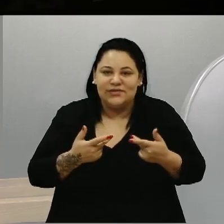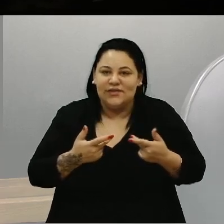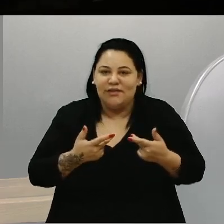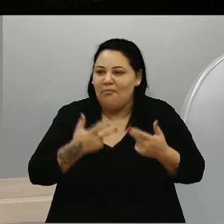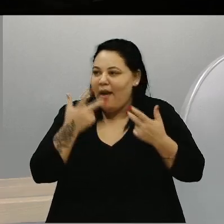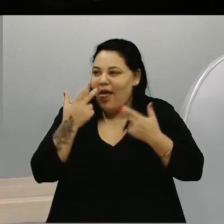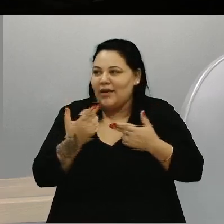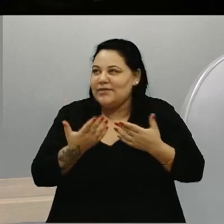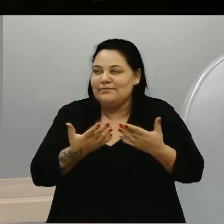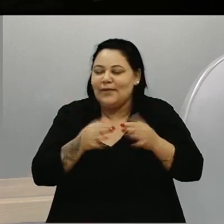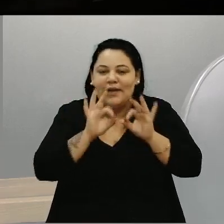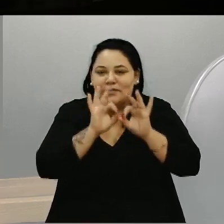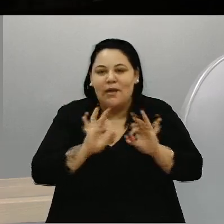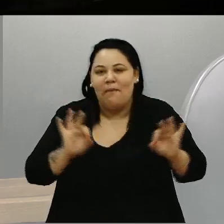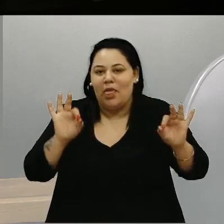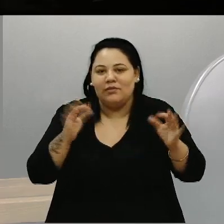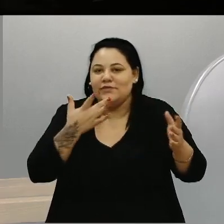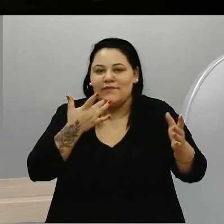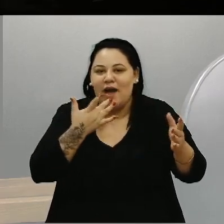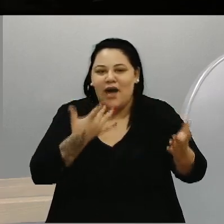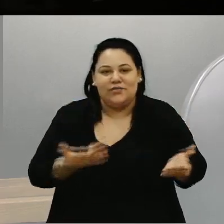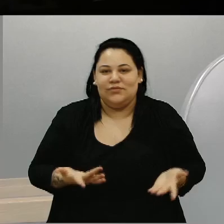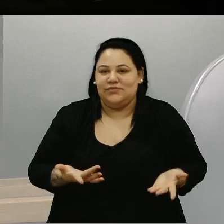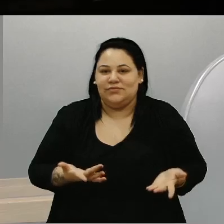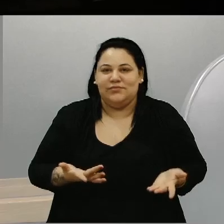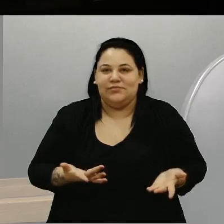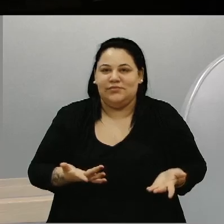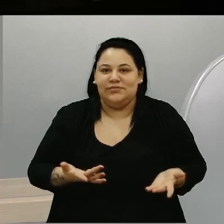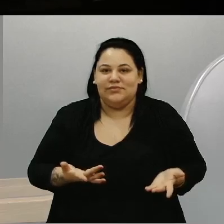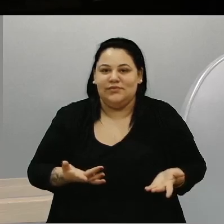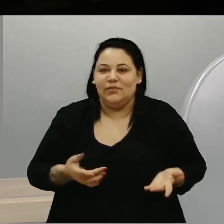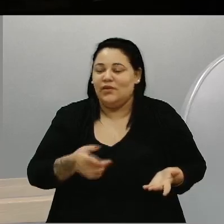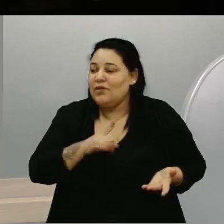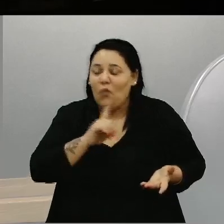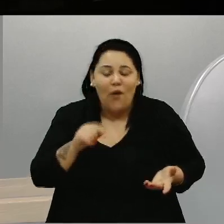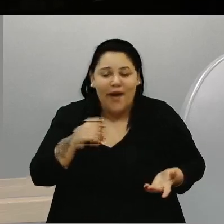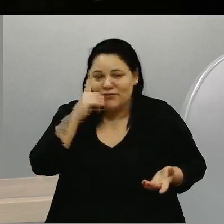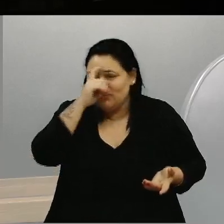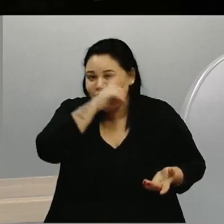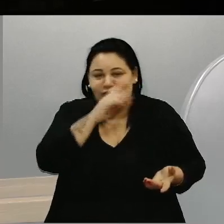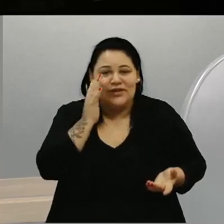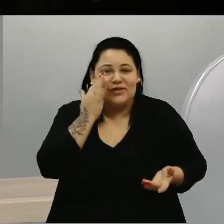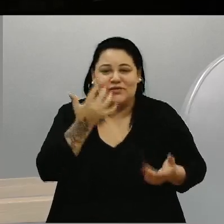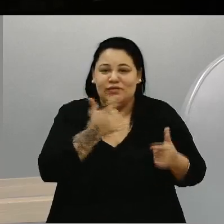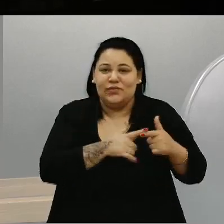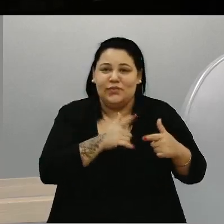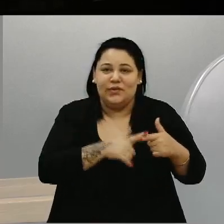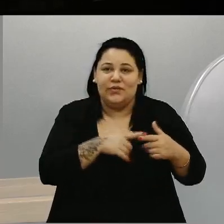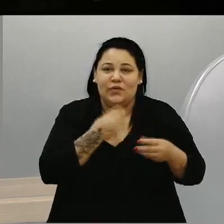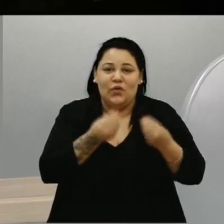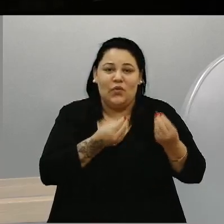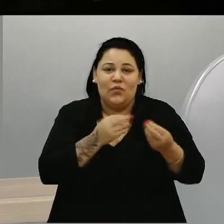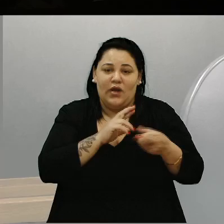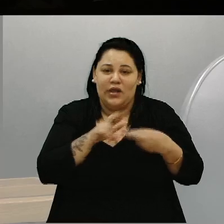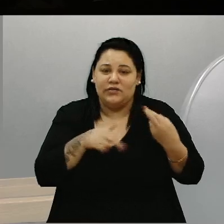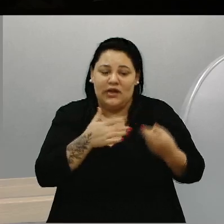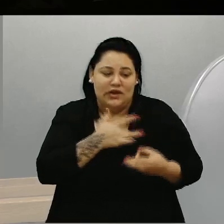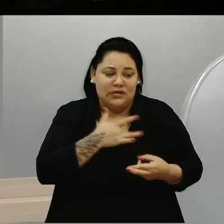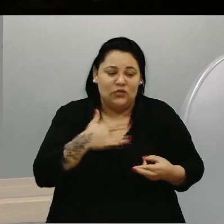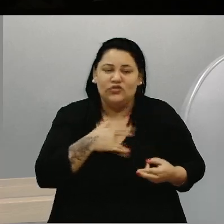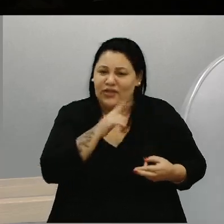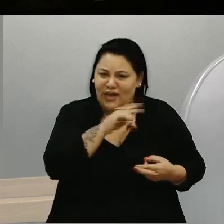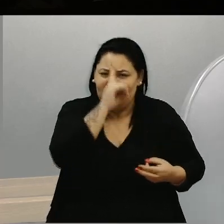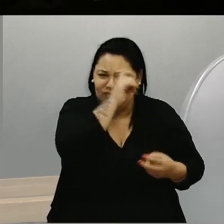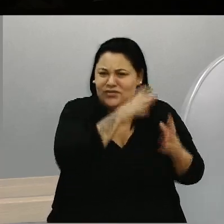aparentemente de fácil, ou pelo menos de não tão difícil solução, como é a questão da saúde, que se fala